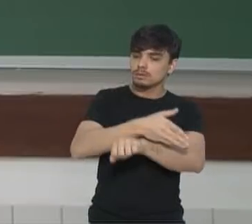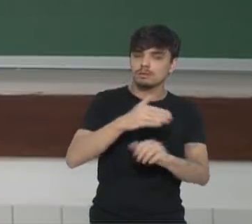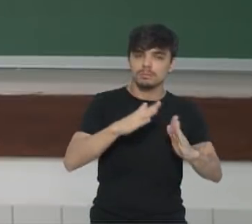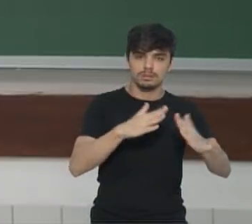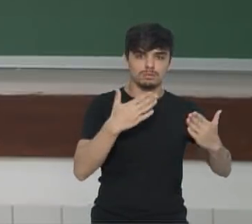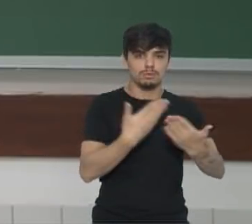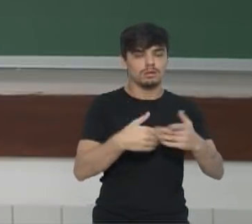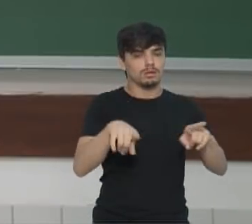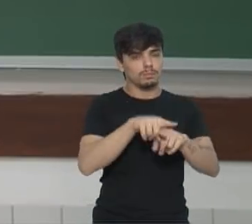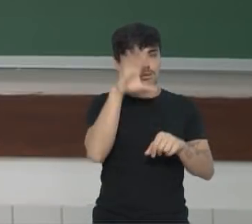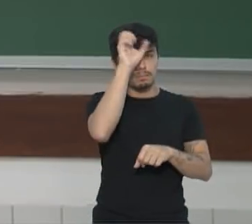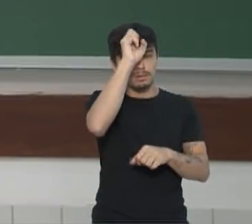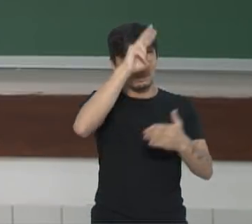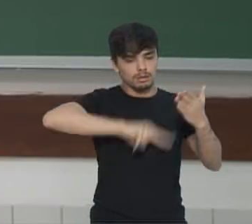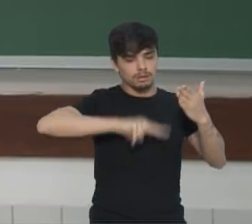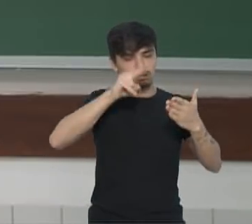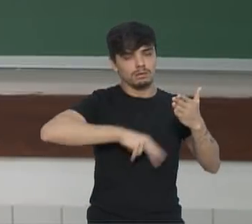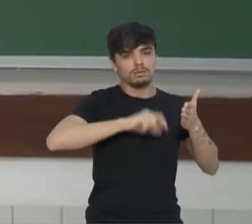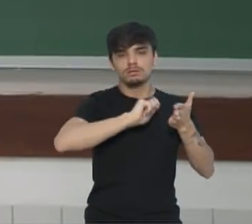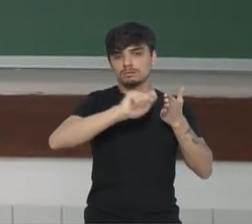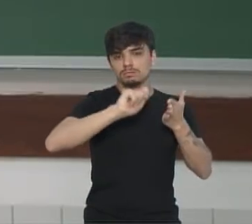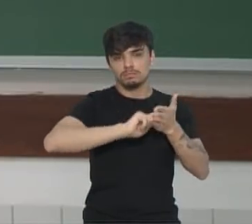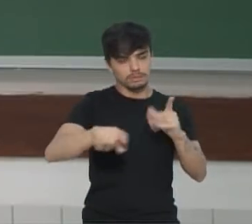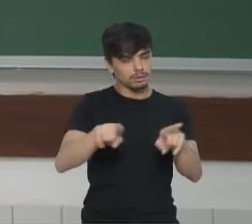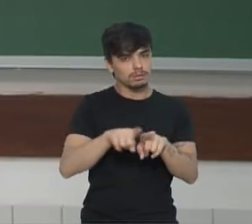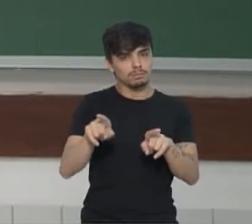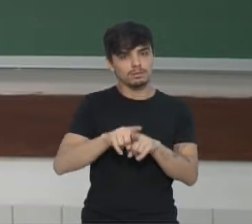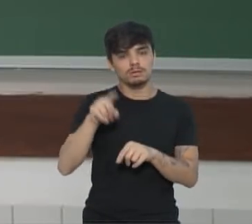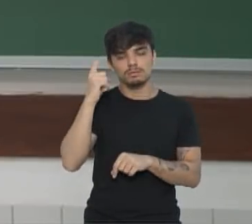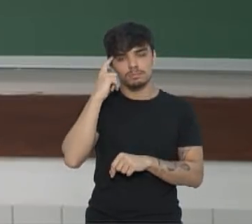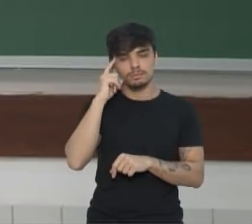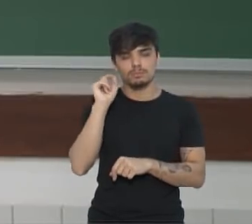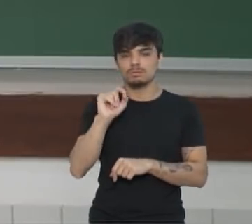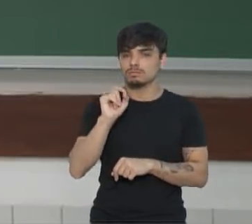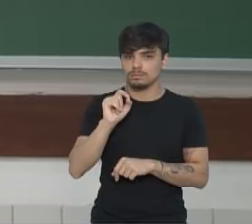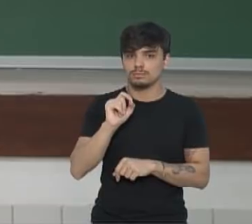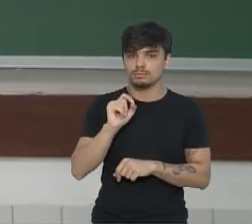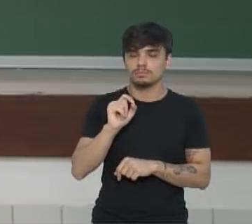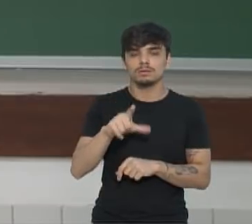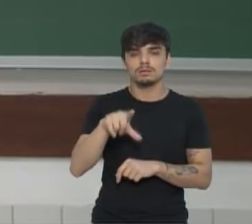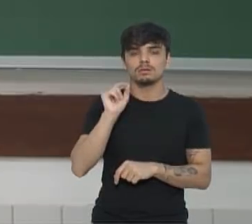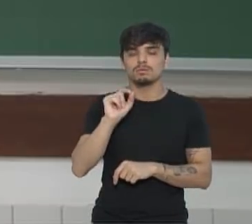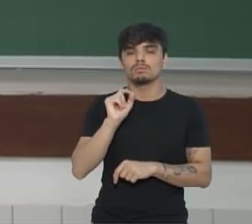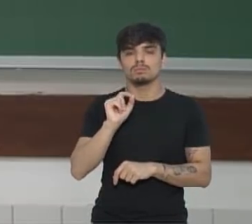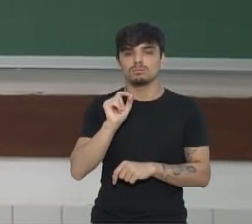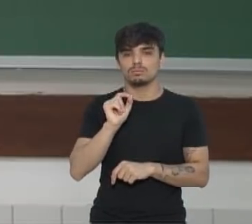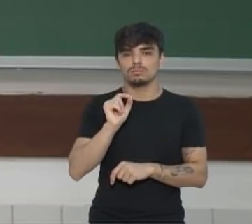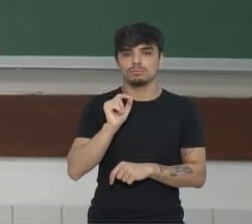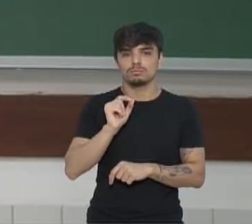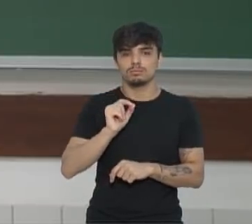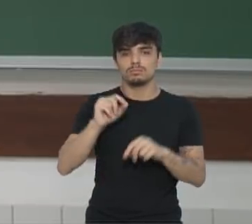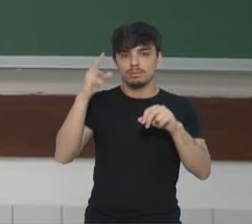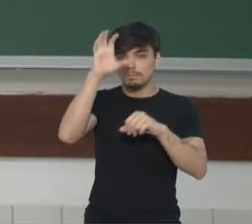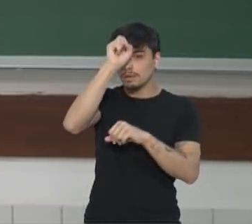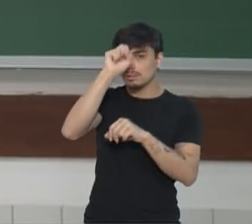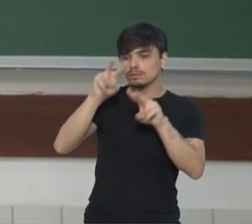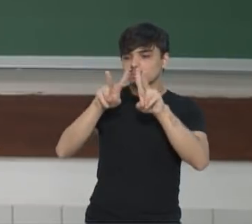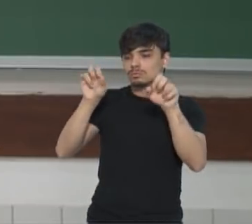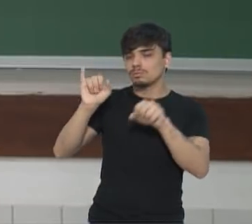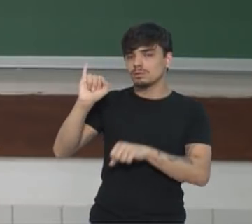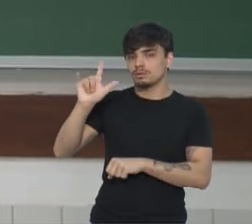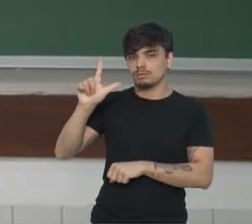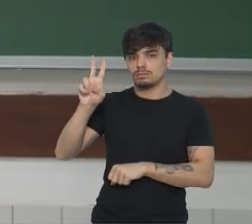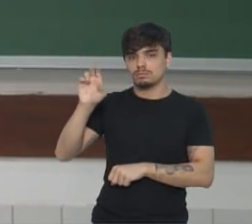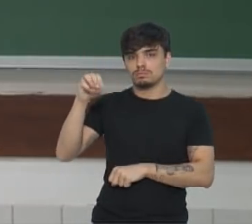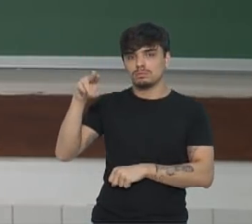Têm que aprender, ler, escrever e de pensamento e, de preferência, aprender iluminismo.